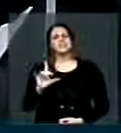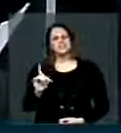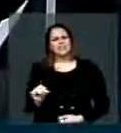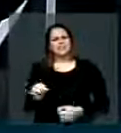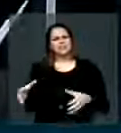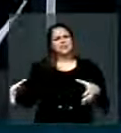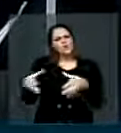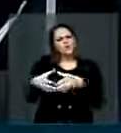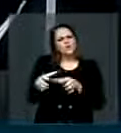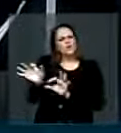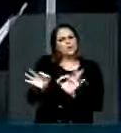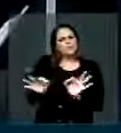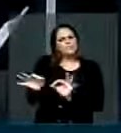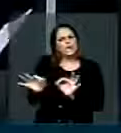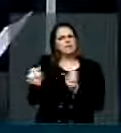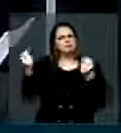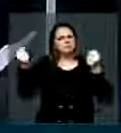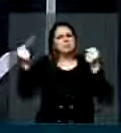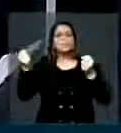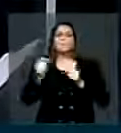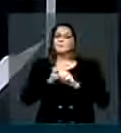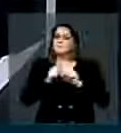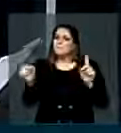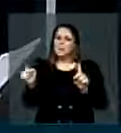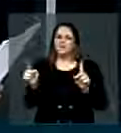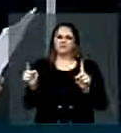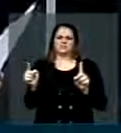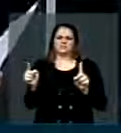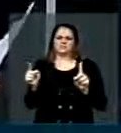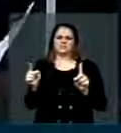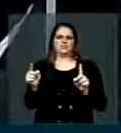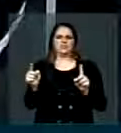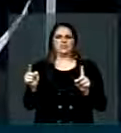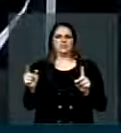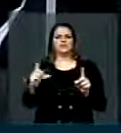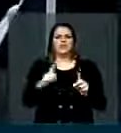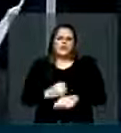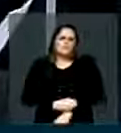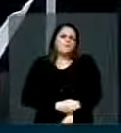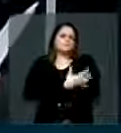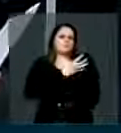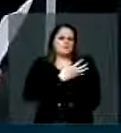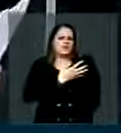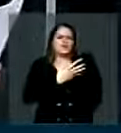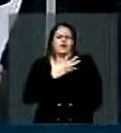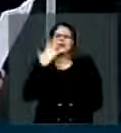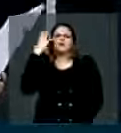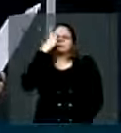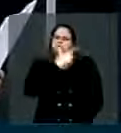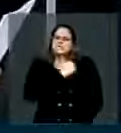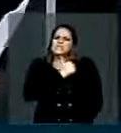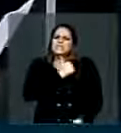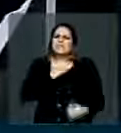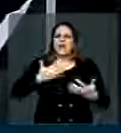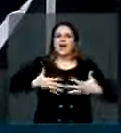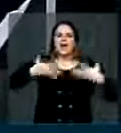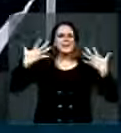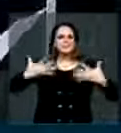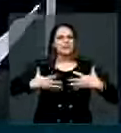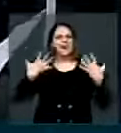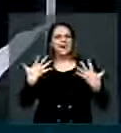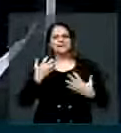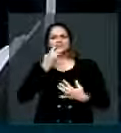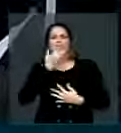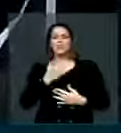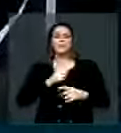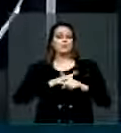inquestionável. Agora, as torcidas organizadas trazem emoção, traz brilho, animação aos clássicos,